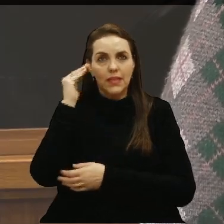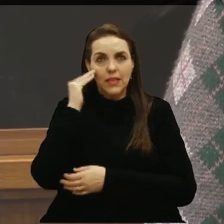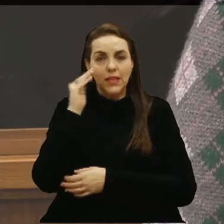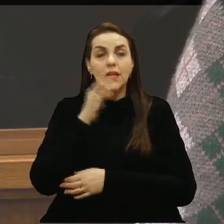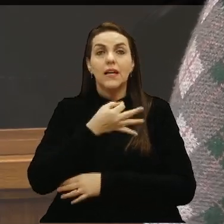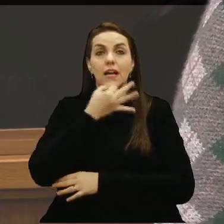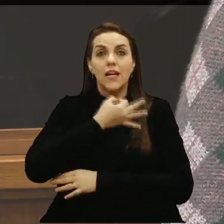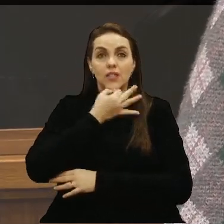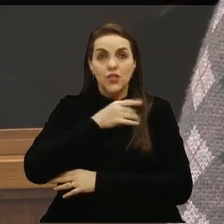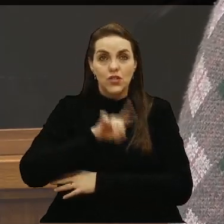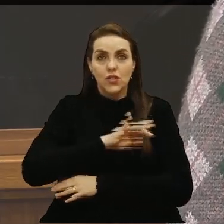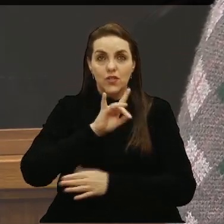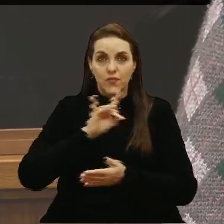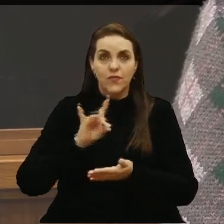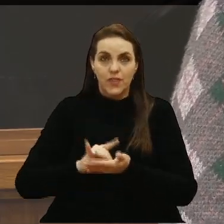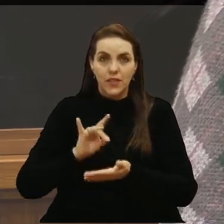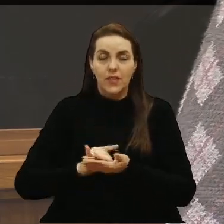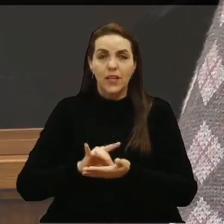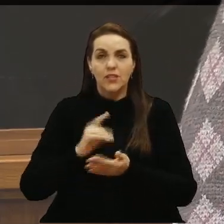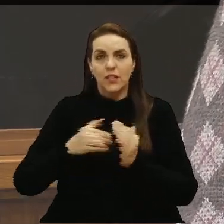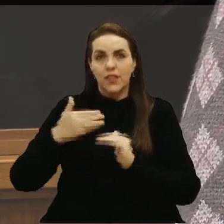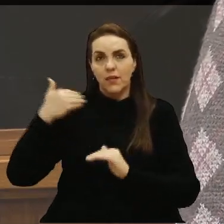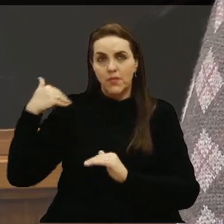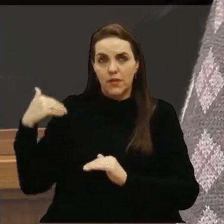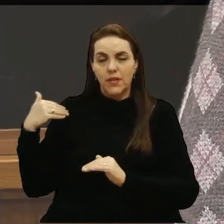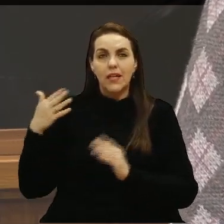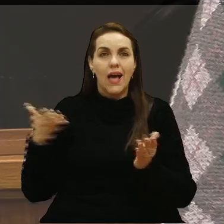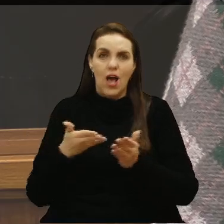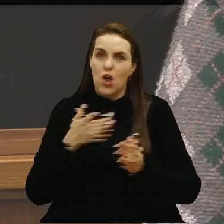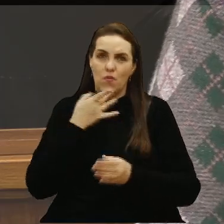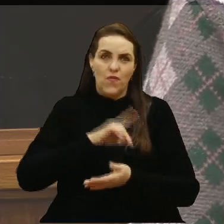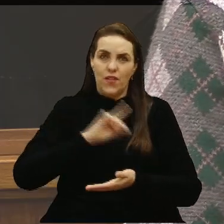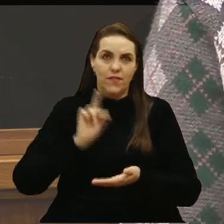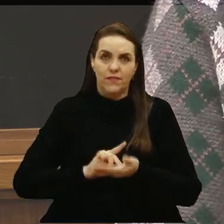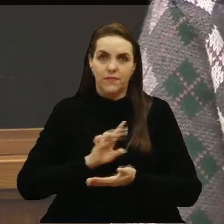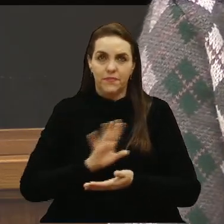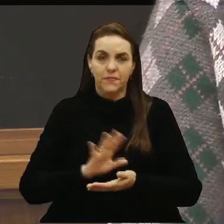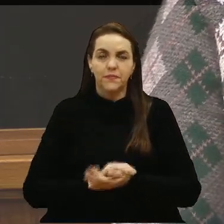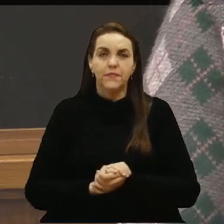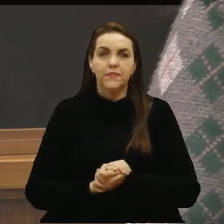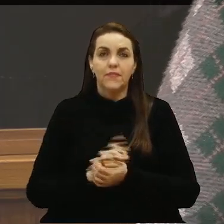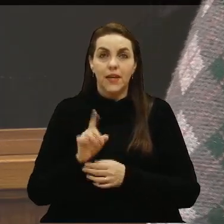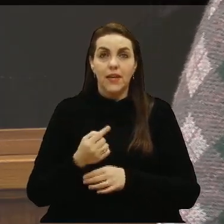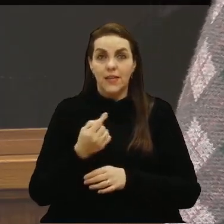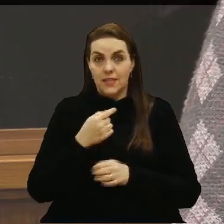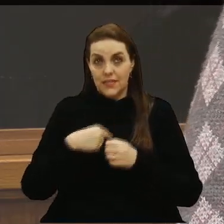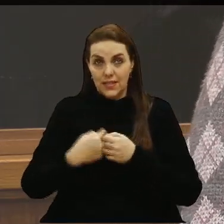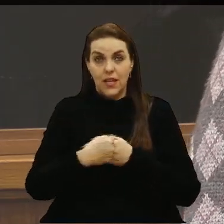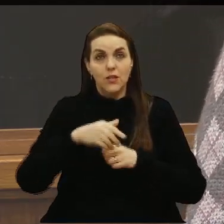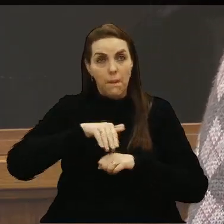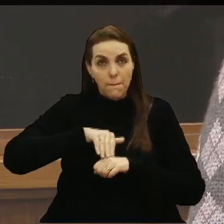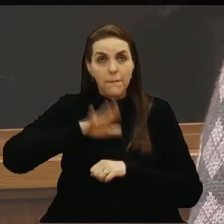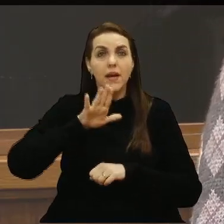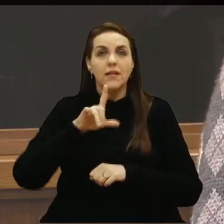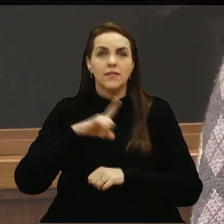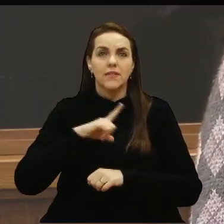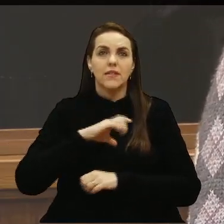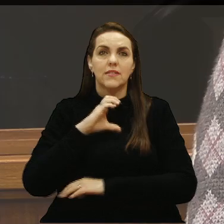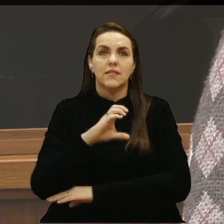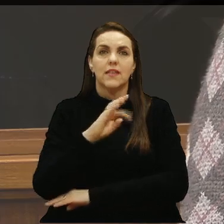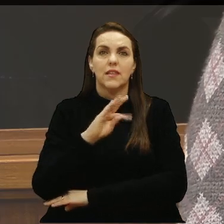Caxias, realmente, acho que algum tempo atrás, agora não posso afirmar, era uma das cidades que mais tinha